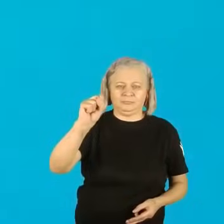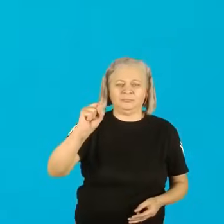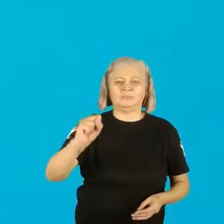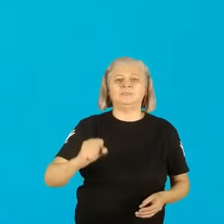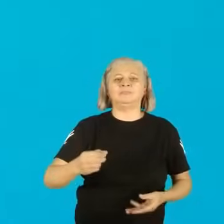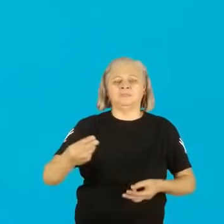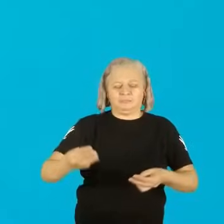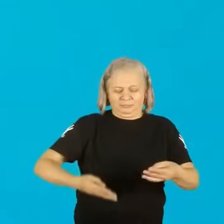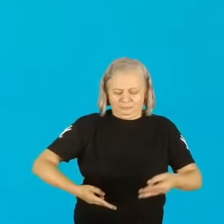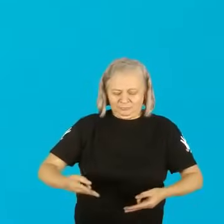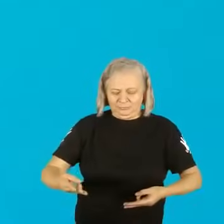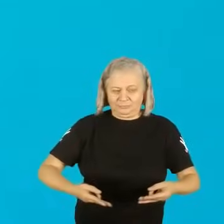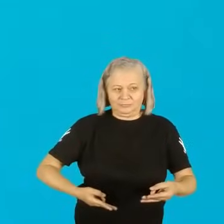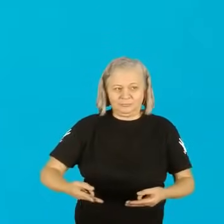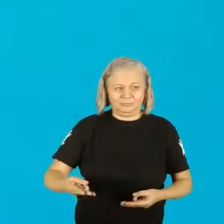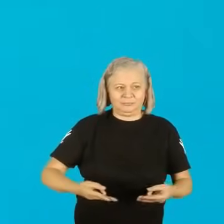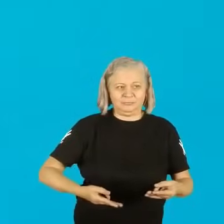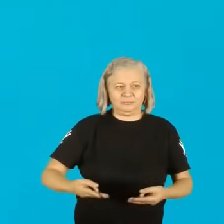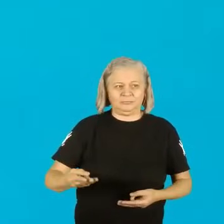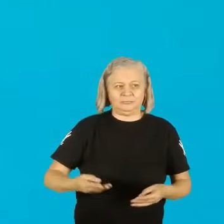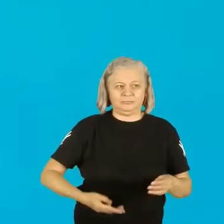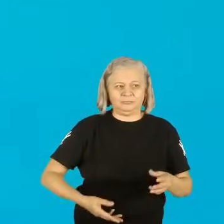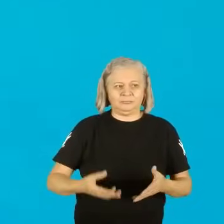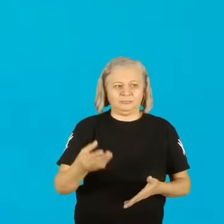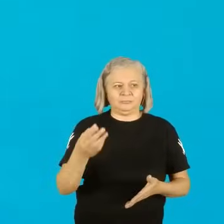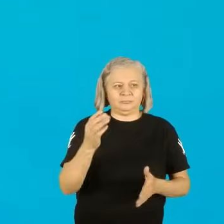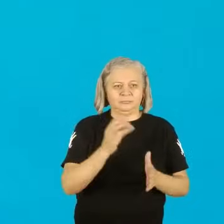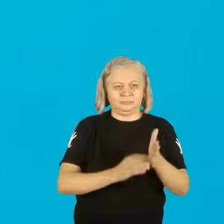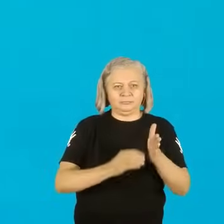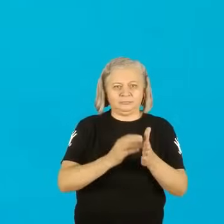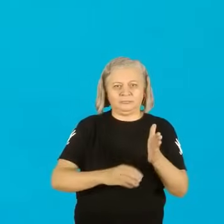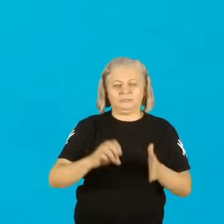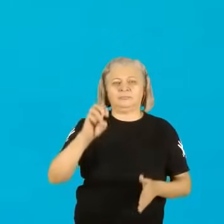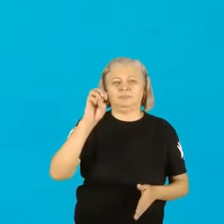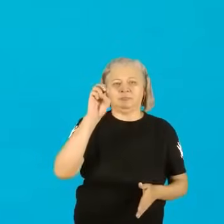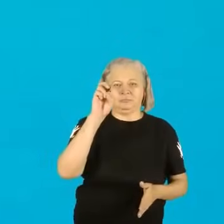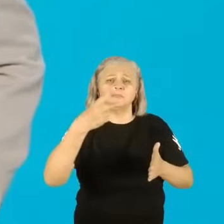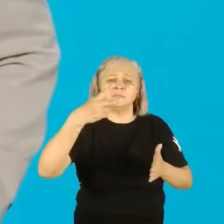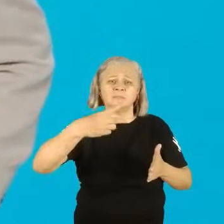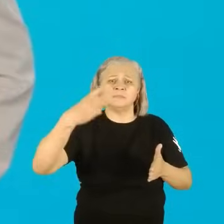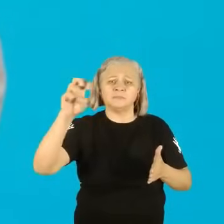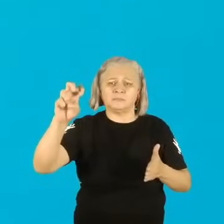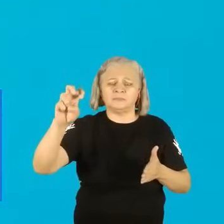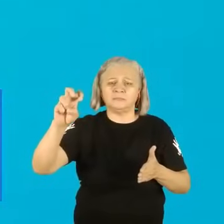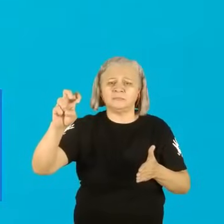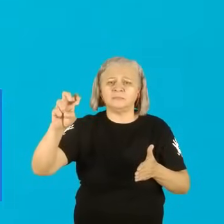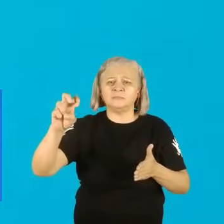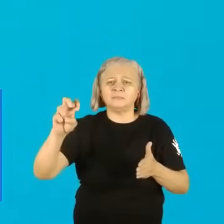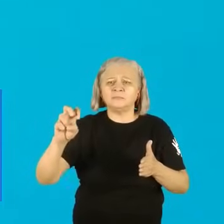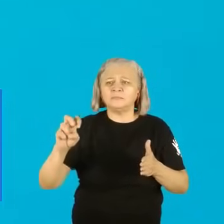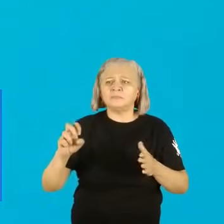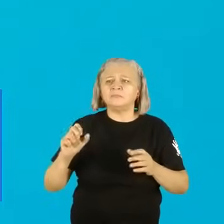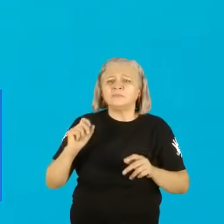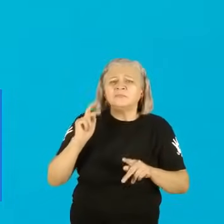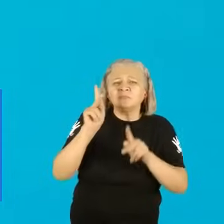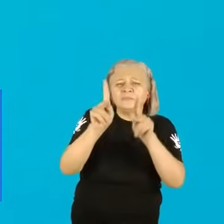Marcos capítulo 5, verso de número 25 em diante. No meio da multidão